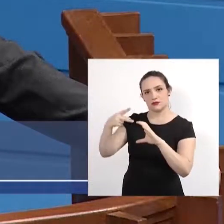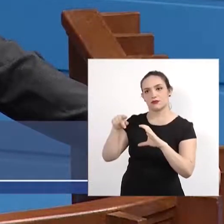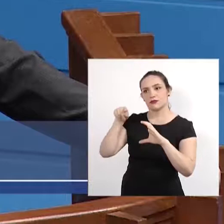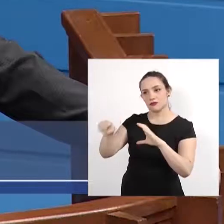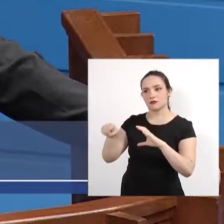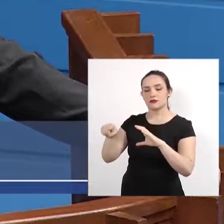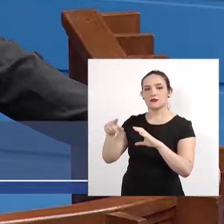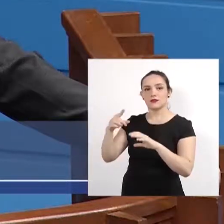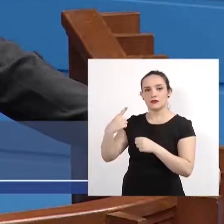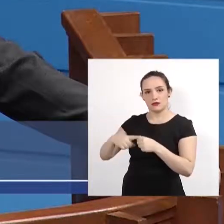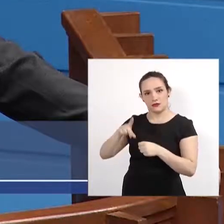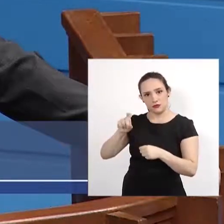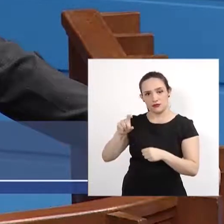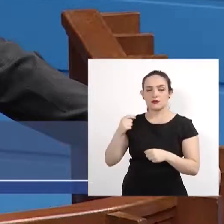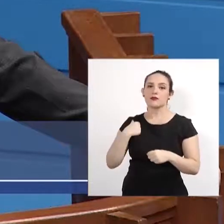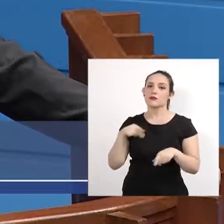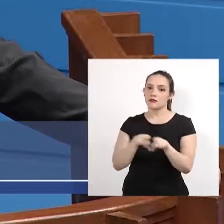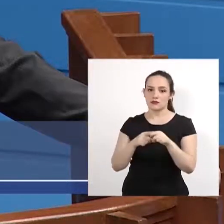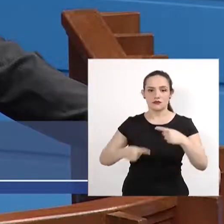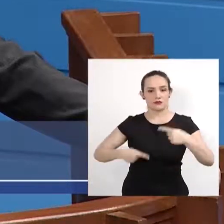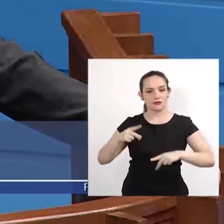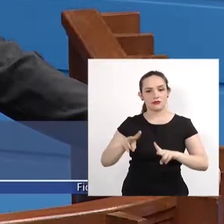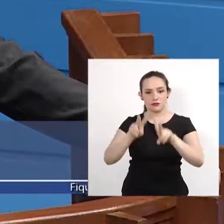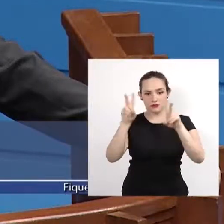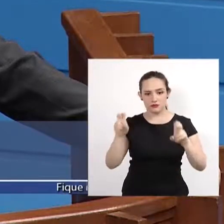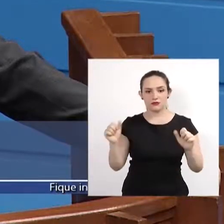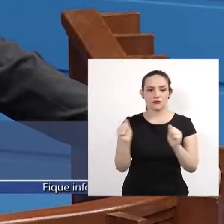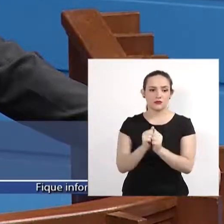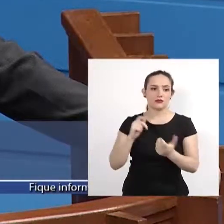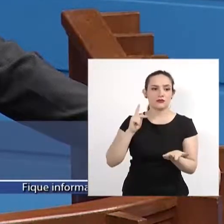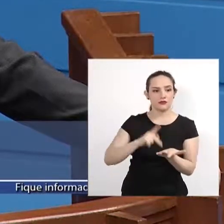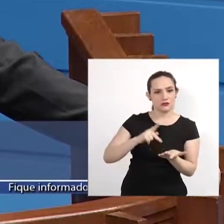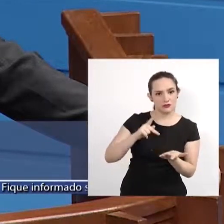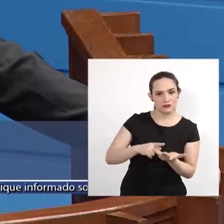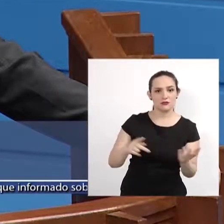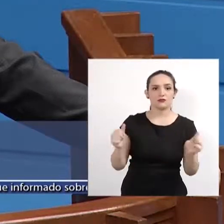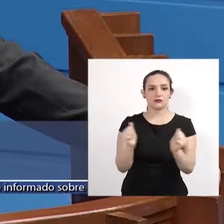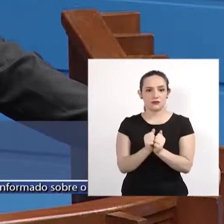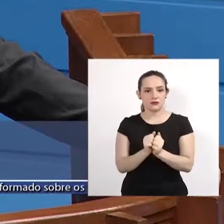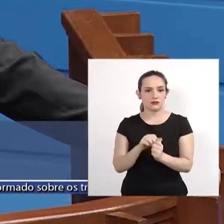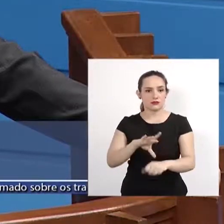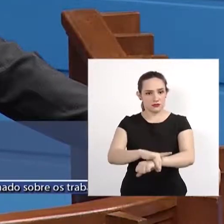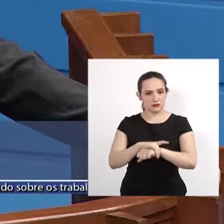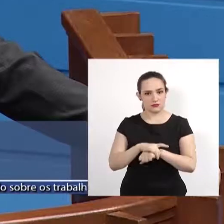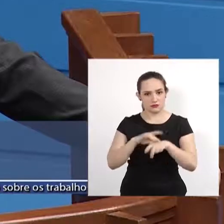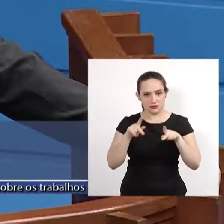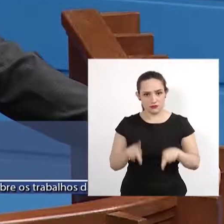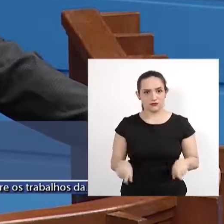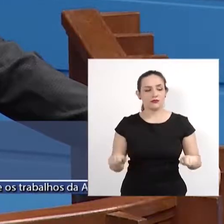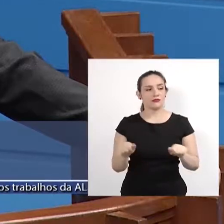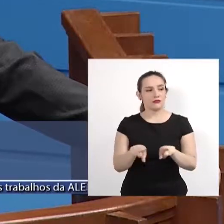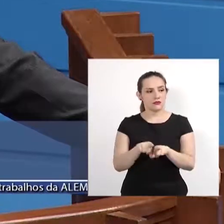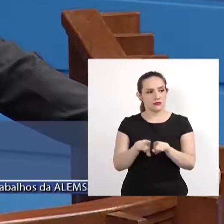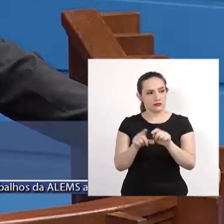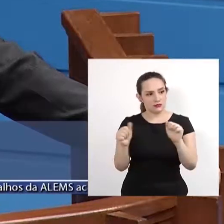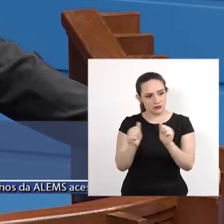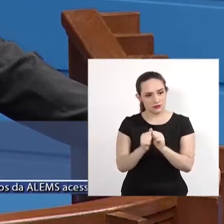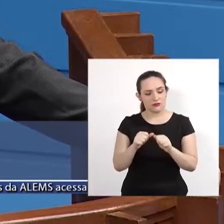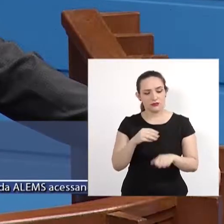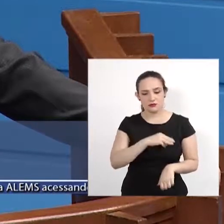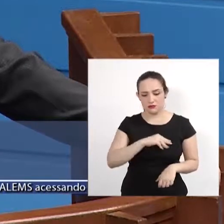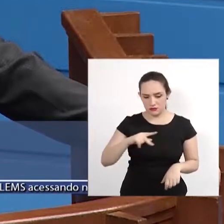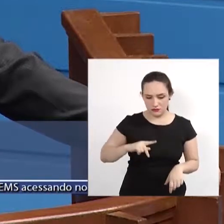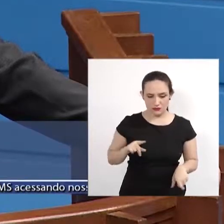pública para debater isso com os PROCONs, com a Defensoria Pública, com o Ministério Público, com a